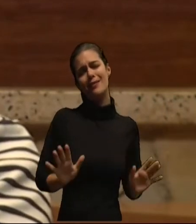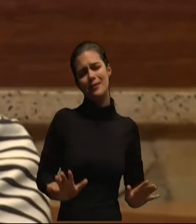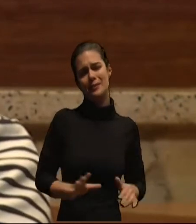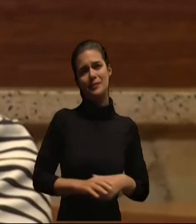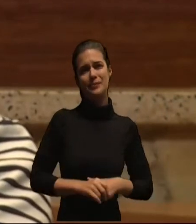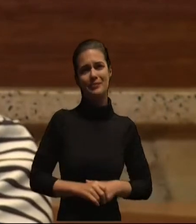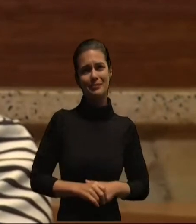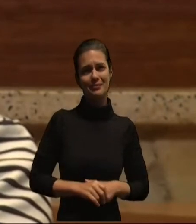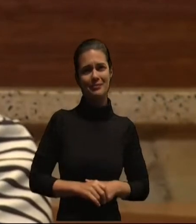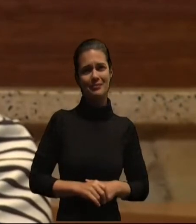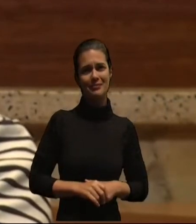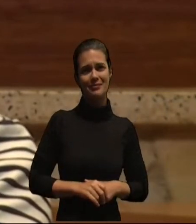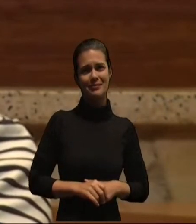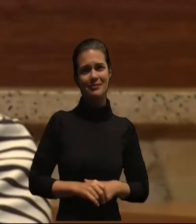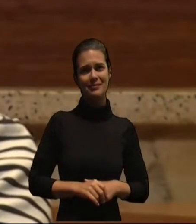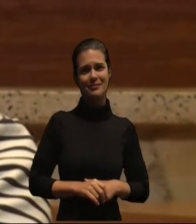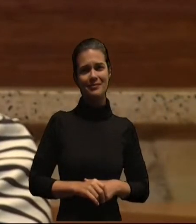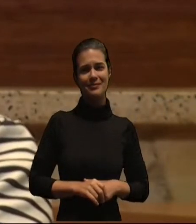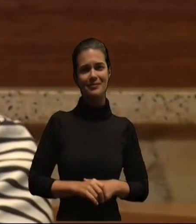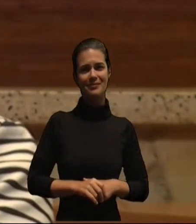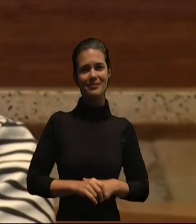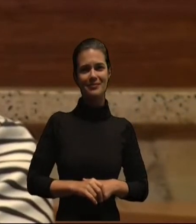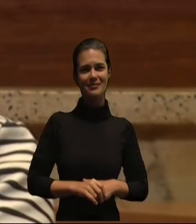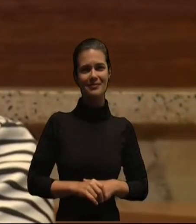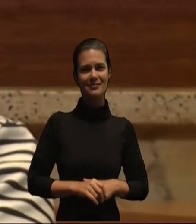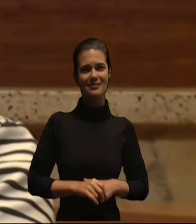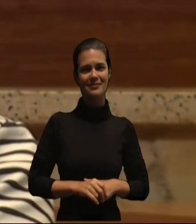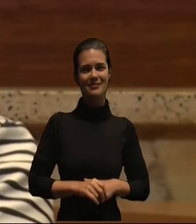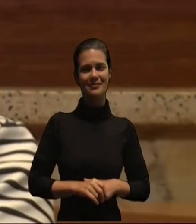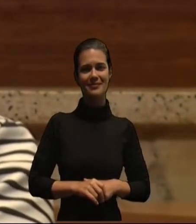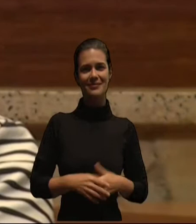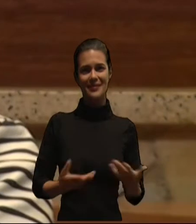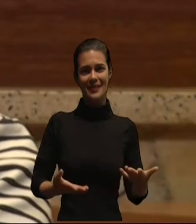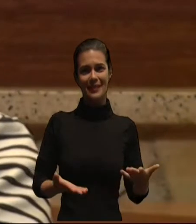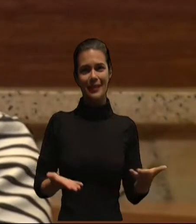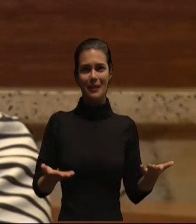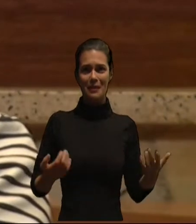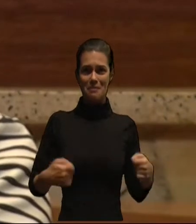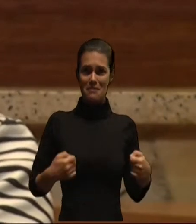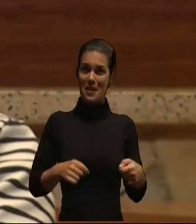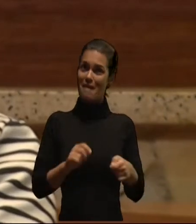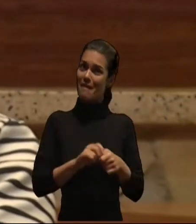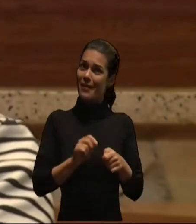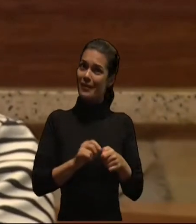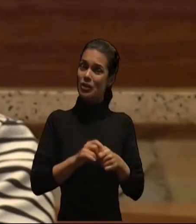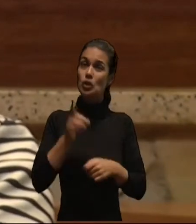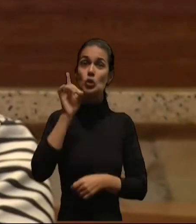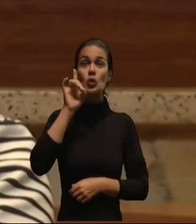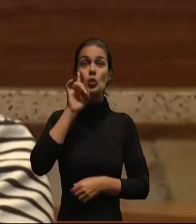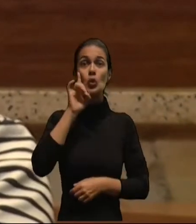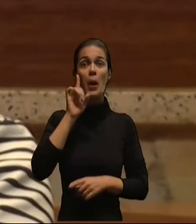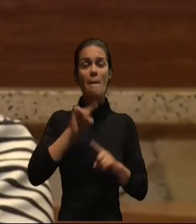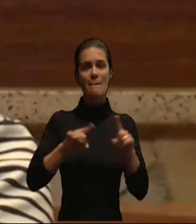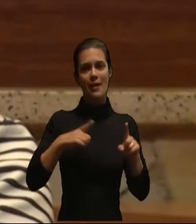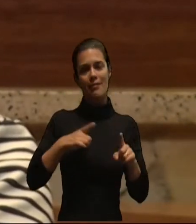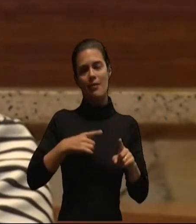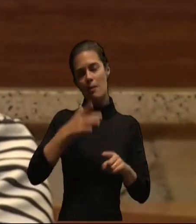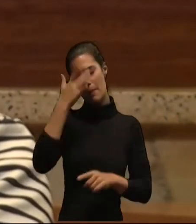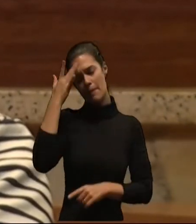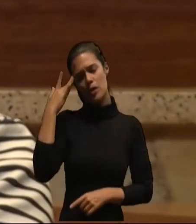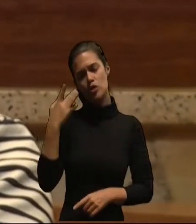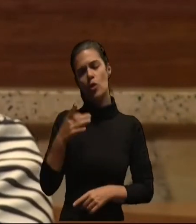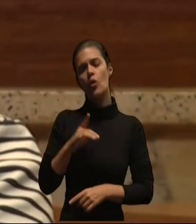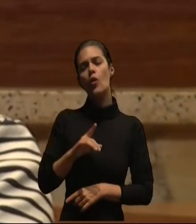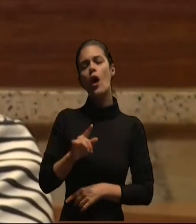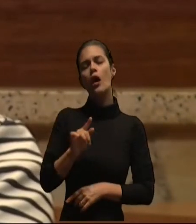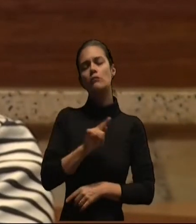E isso é uma coisa que a gente precisa fazer todo dia, né? Mas eu tenho um genro que faz isso para mim.